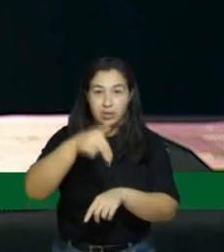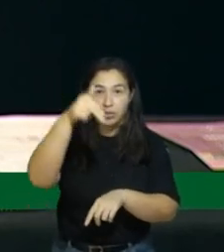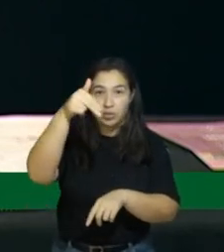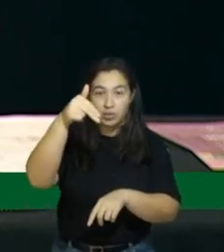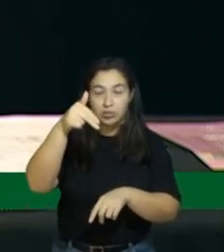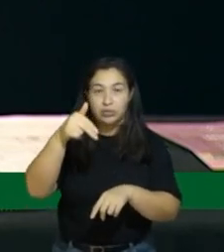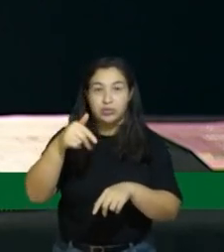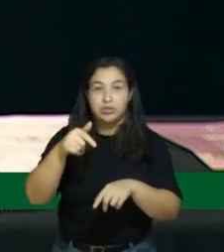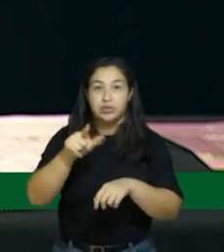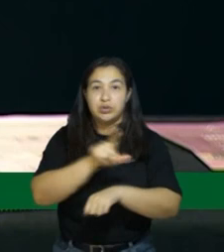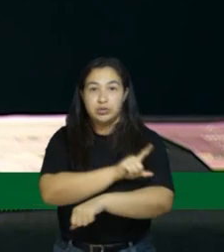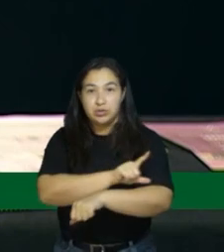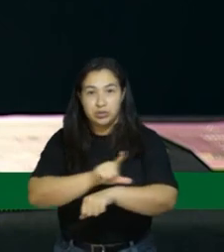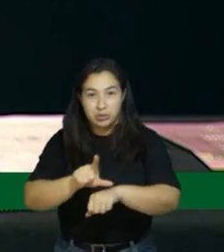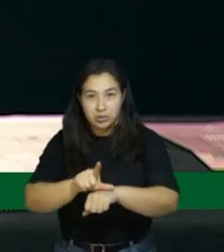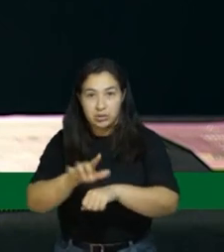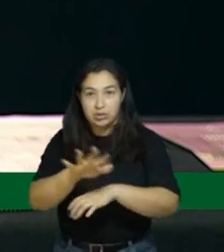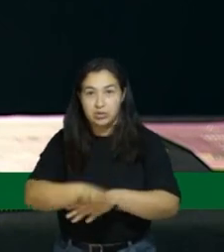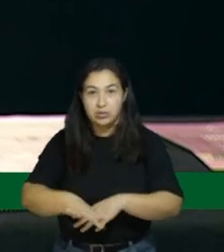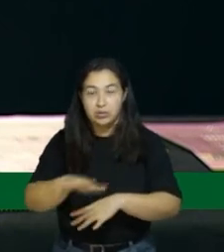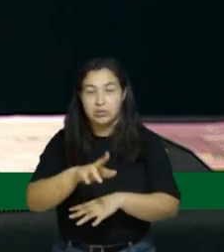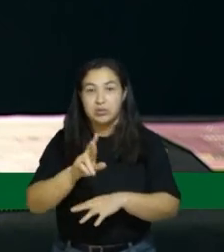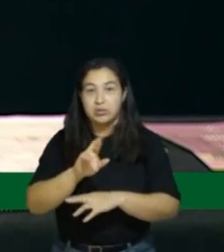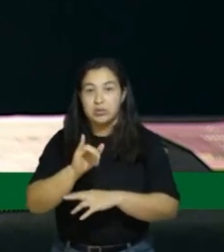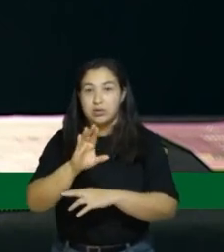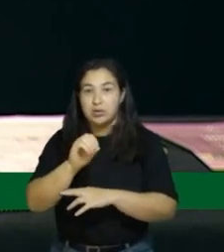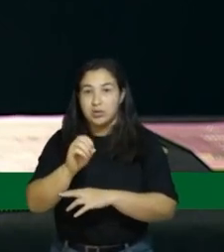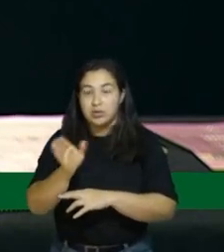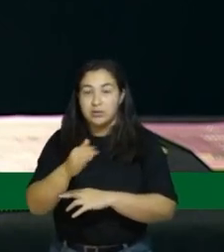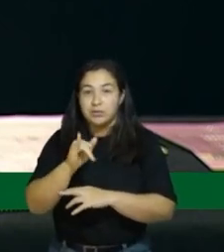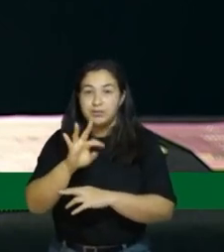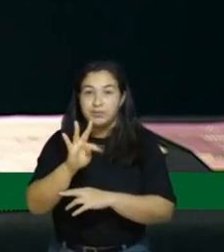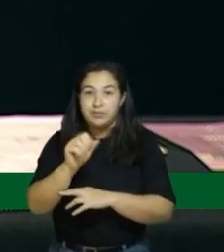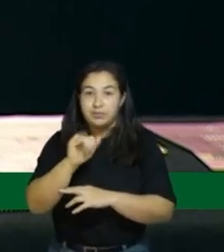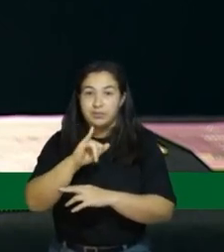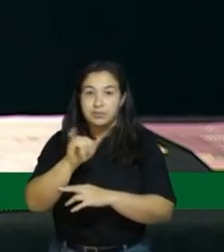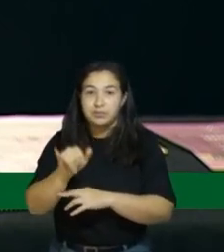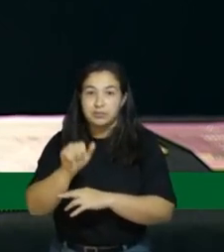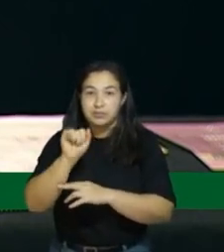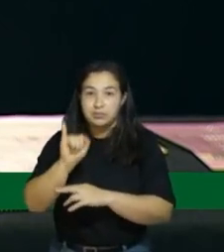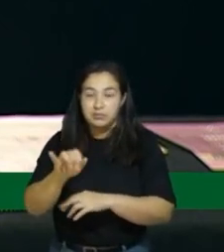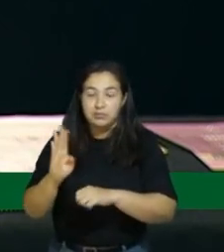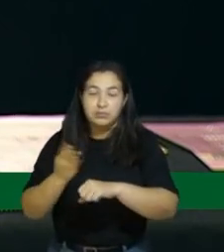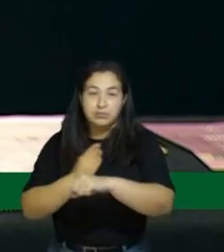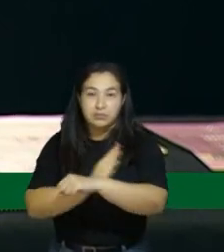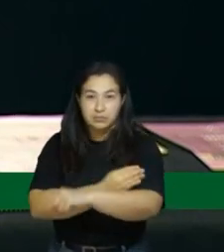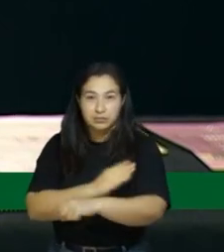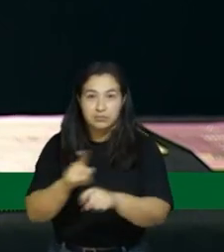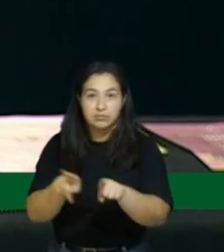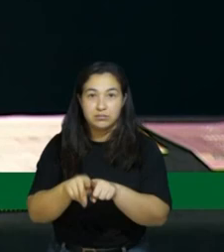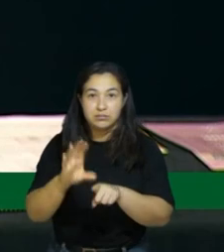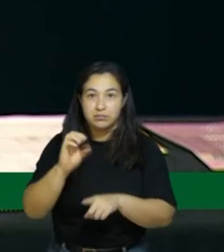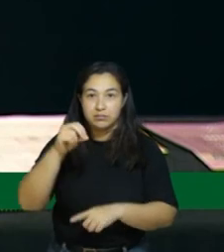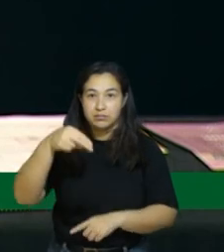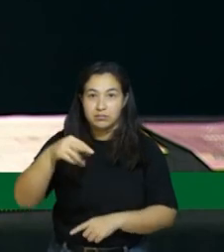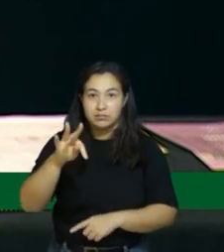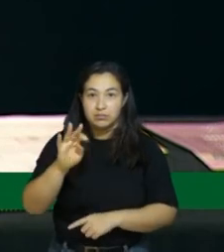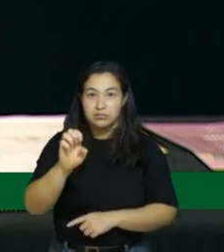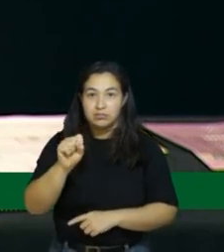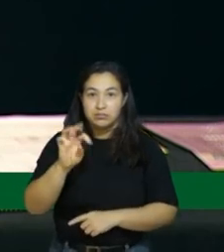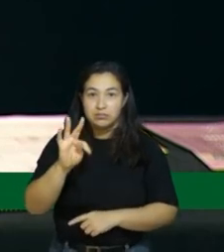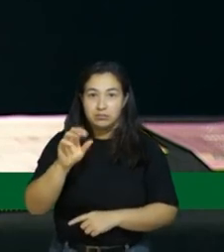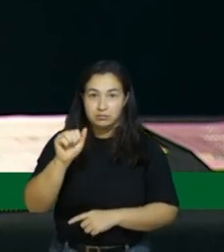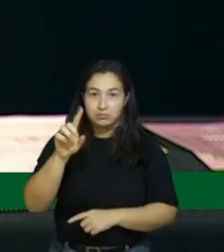de l da Foz do Rio Itajaí carbonífera de tubarão de Chapecó do Extremo oeste e do Contestado para que a região